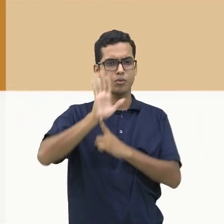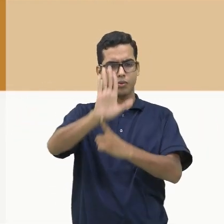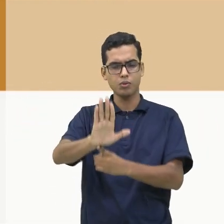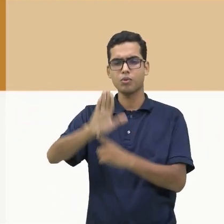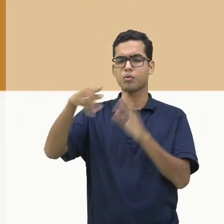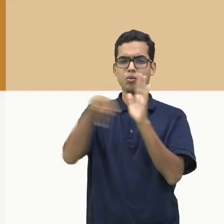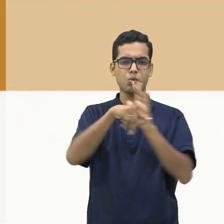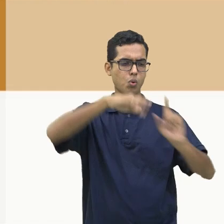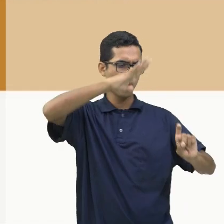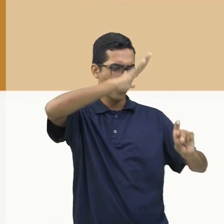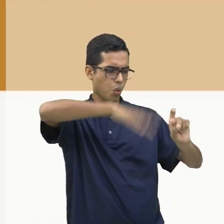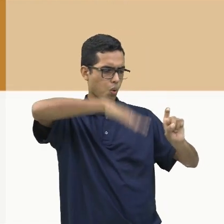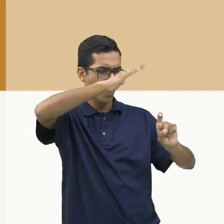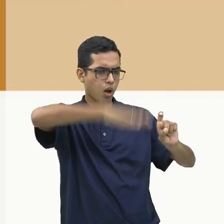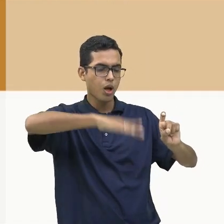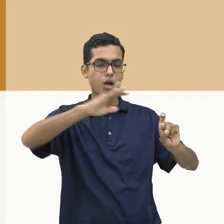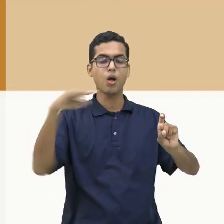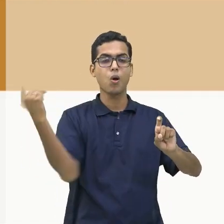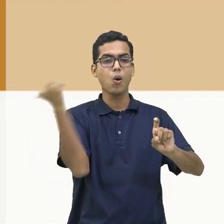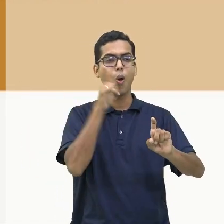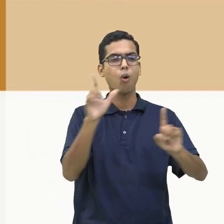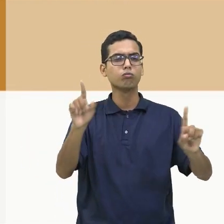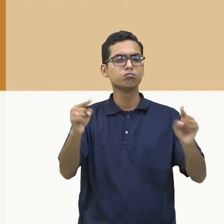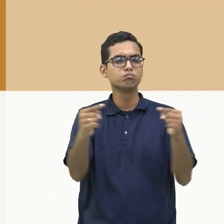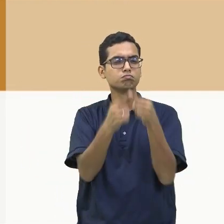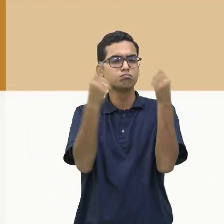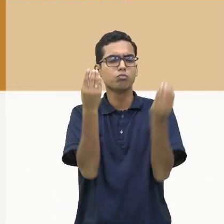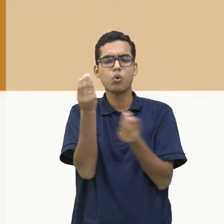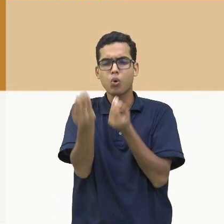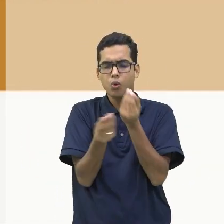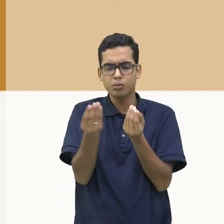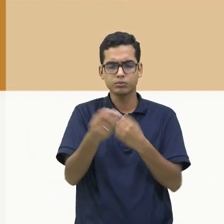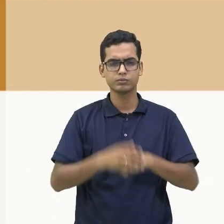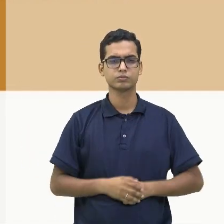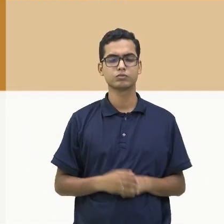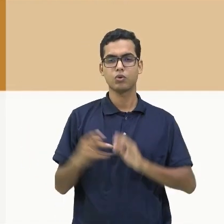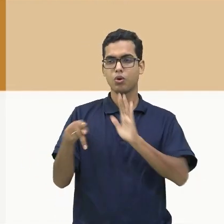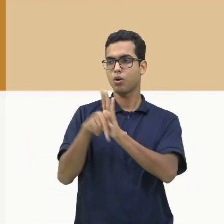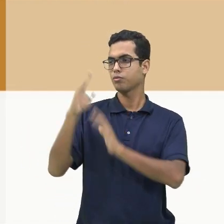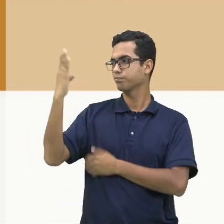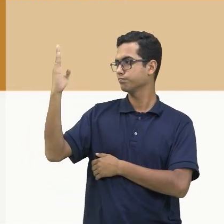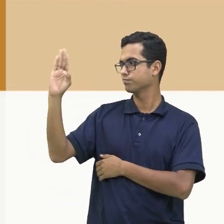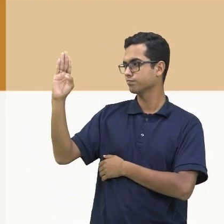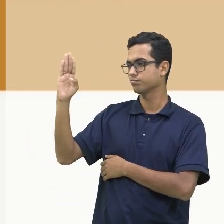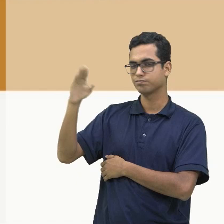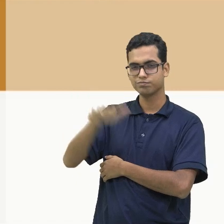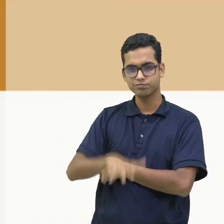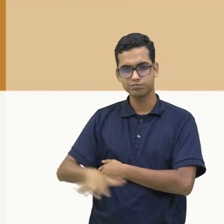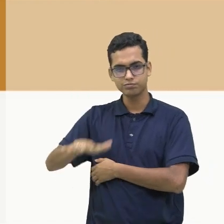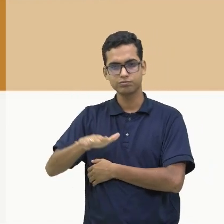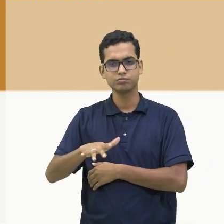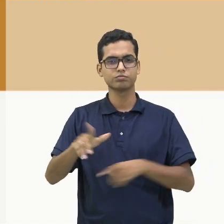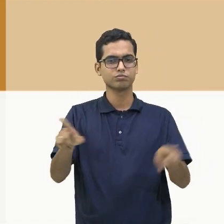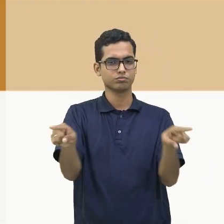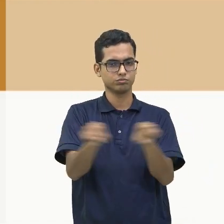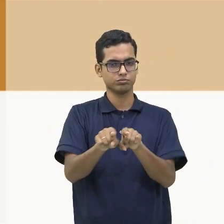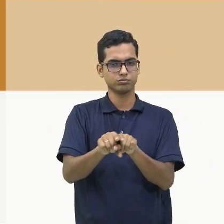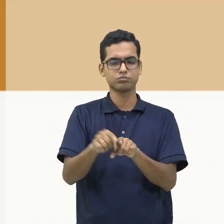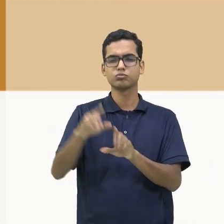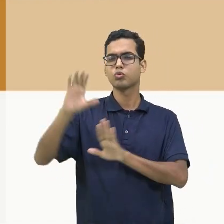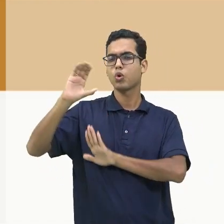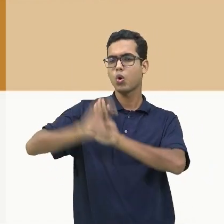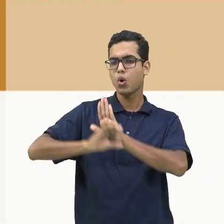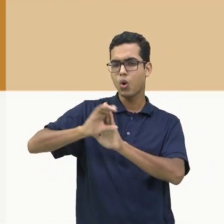mito, a gente pode relacionar com o aspecto da biologia. E esse aspecto é o princípio